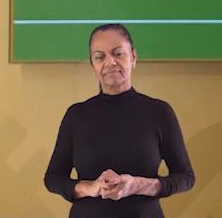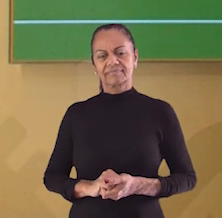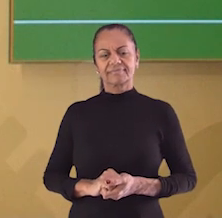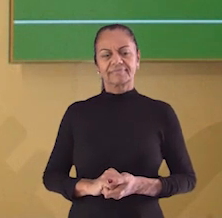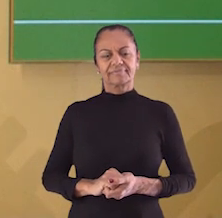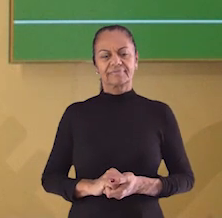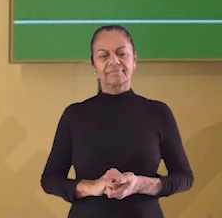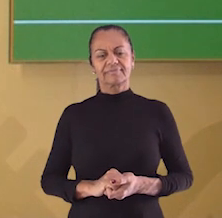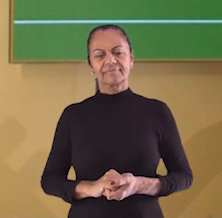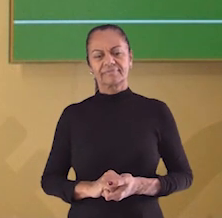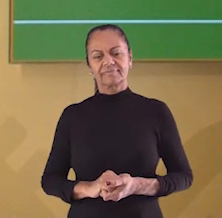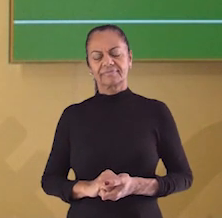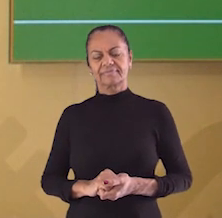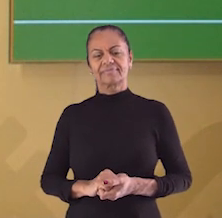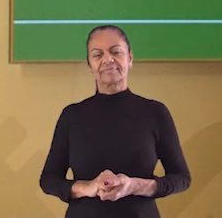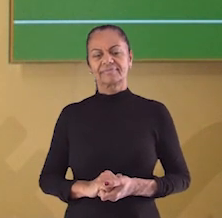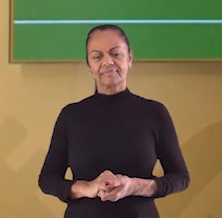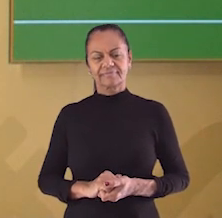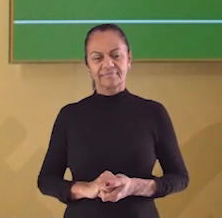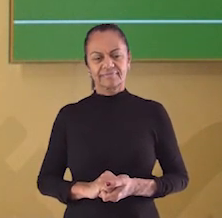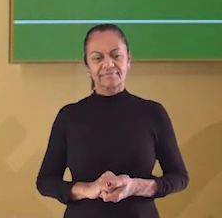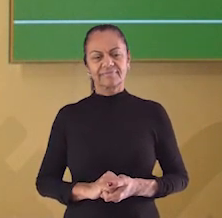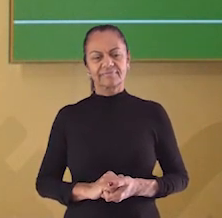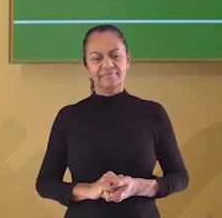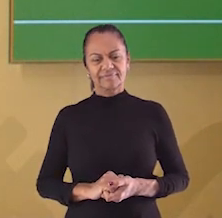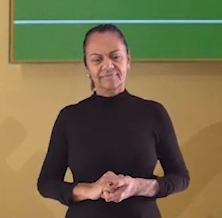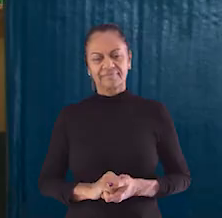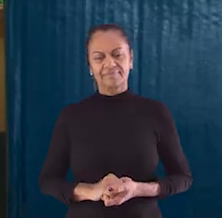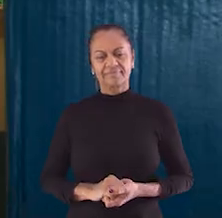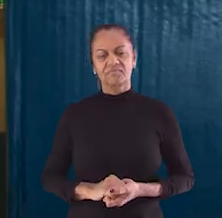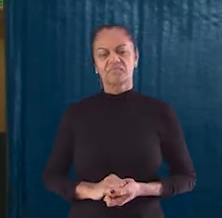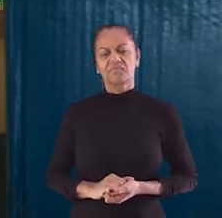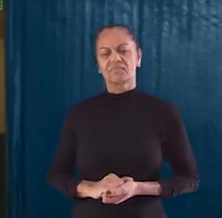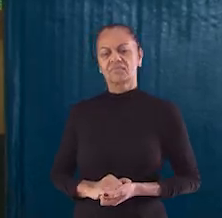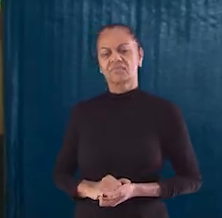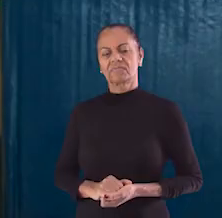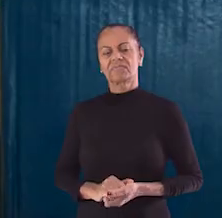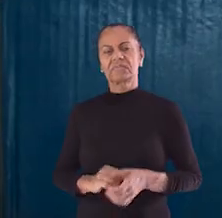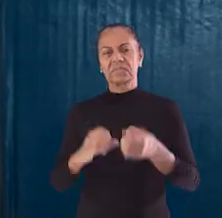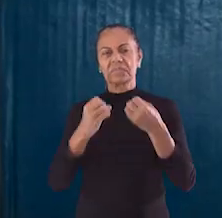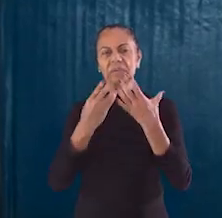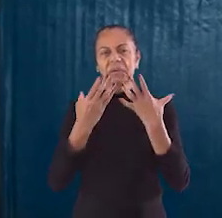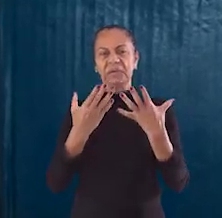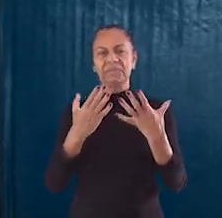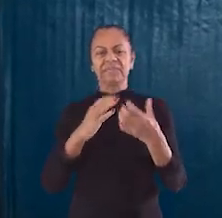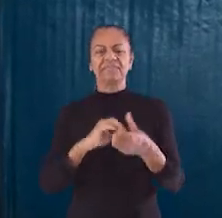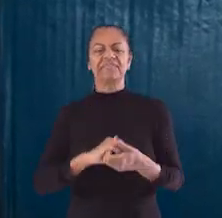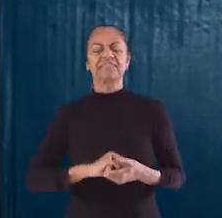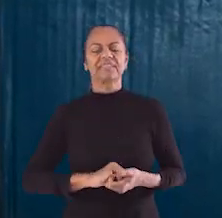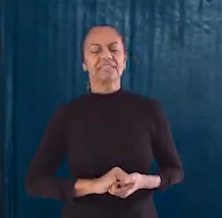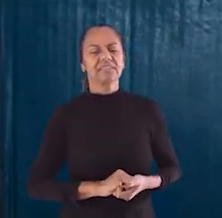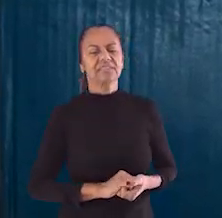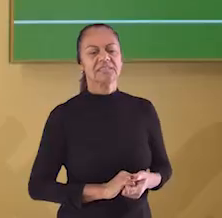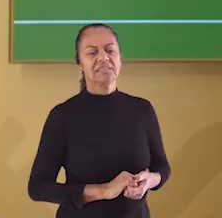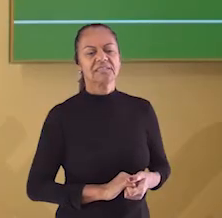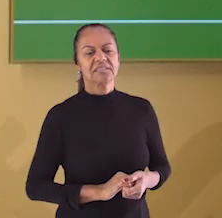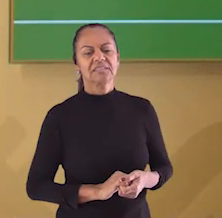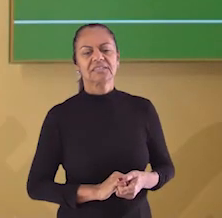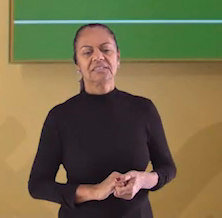vai logo acima dos vegetais. Vegetais da fruta. Isso aí, muito bom, muito bom, muito bom.